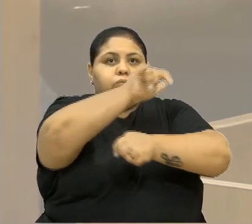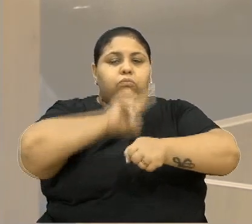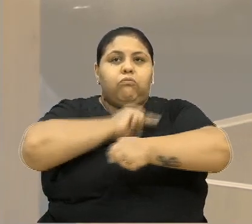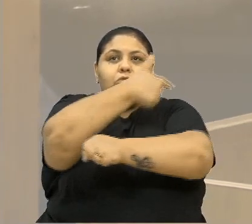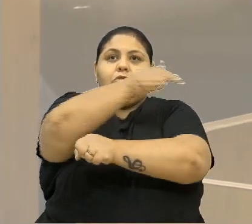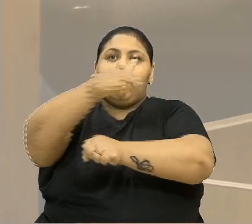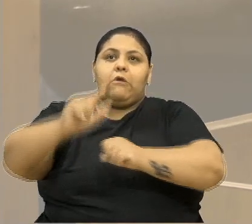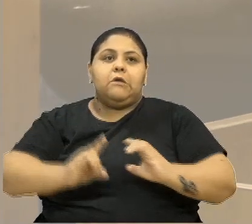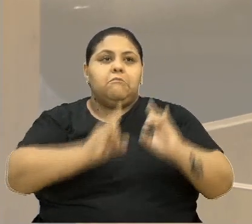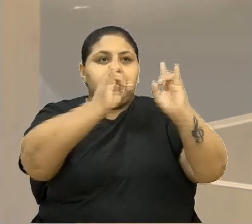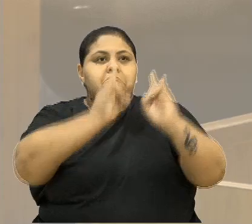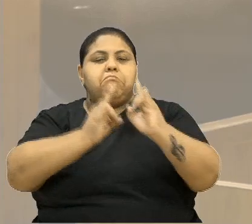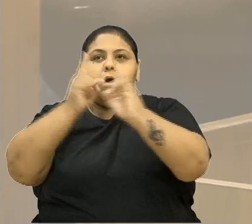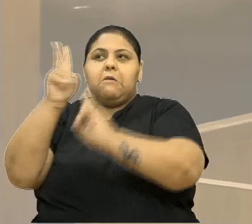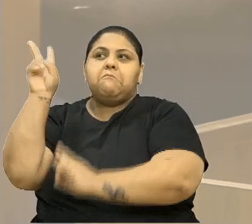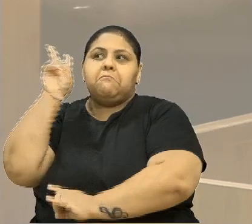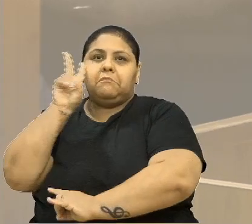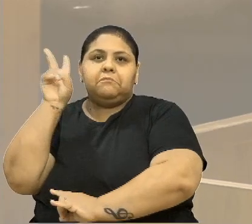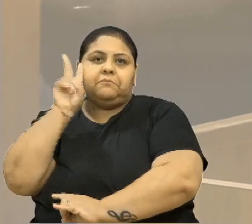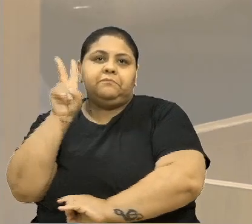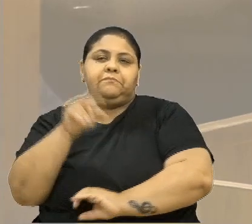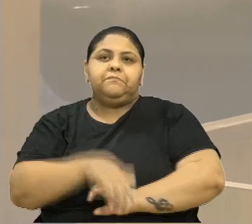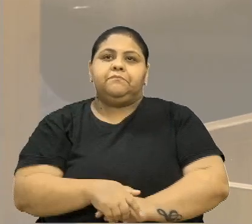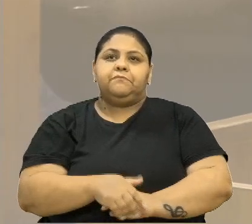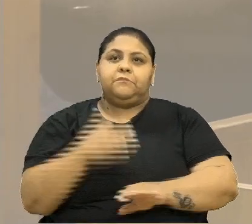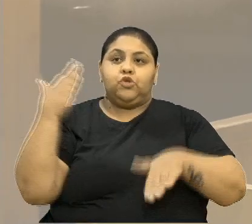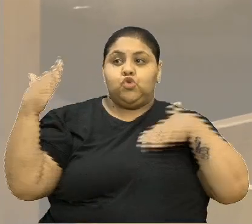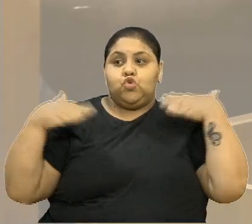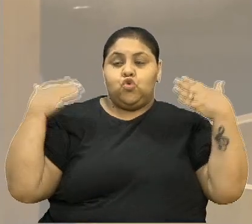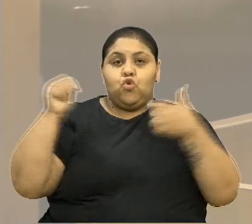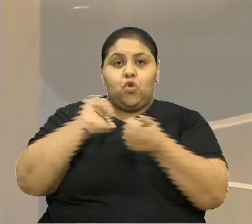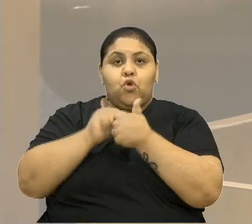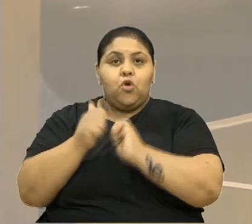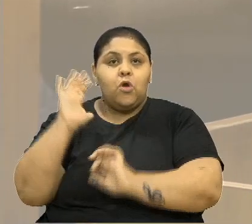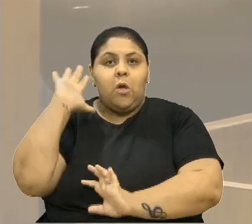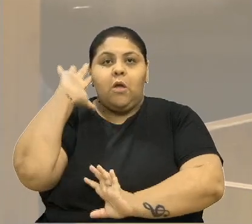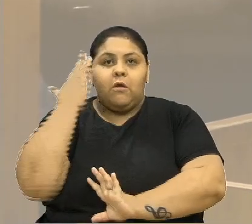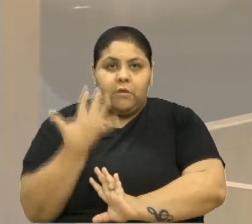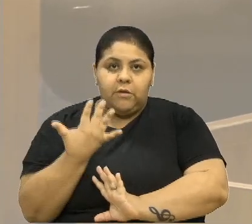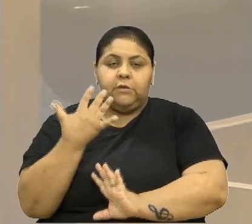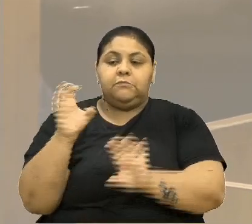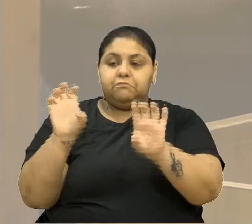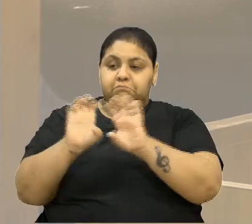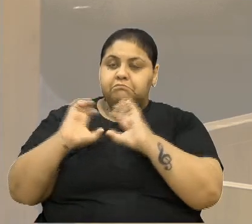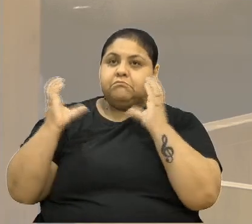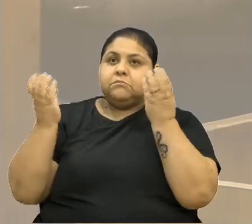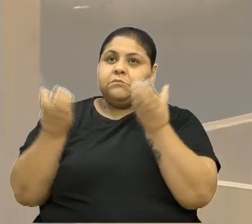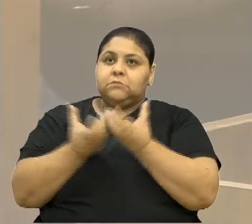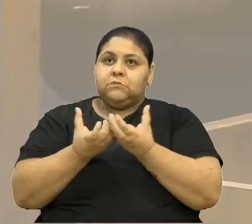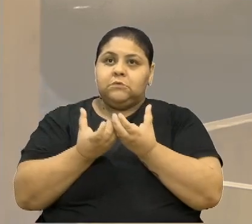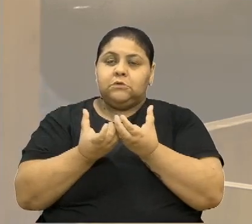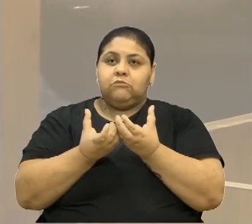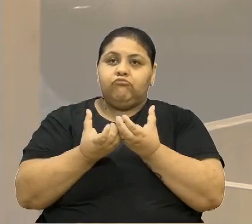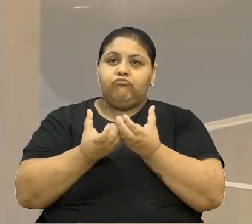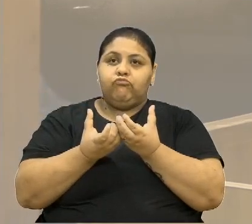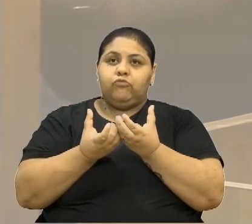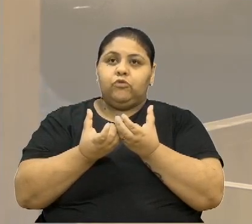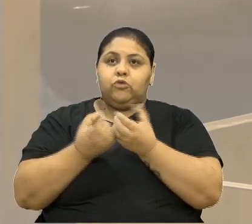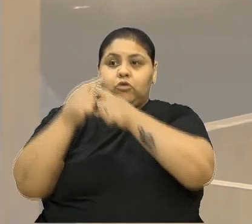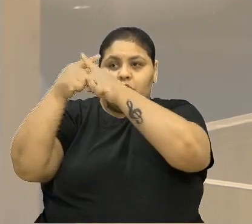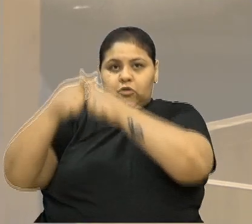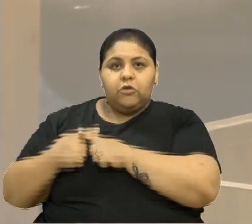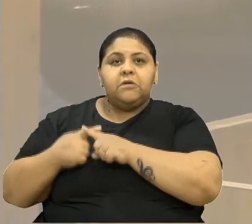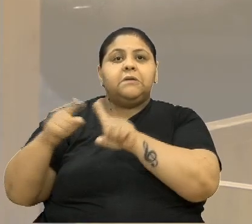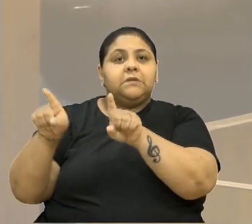prédios históricos, tem turismo esportivo acontecendo na comunidade e grandes provas passando por